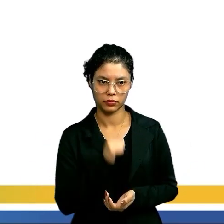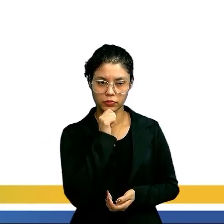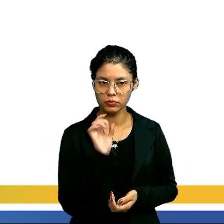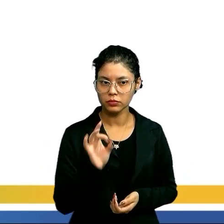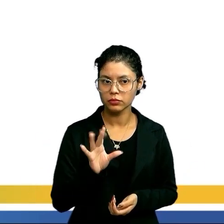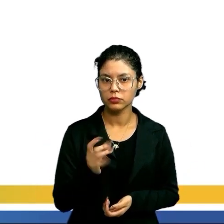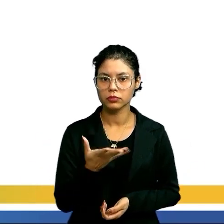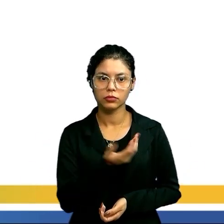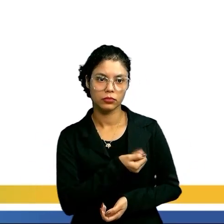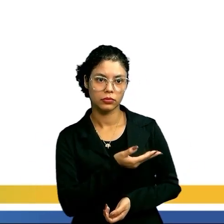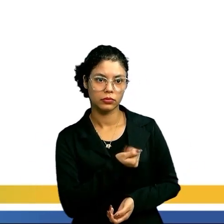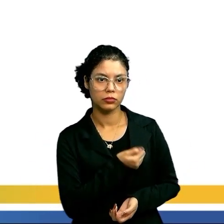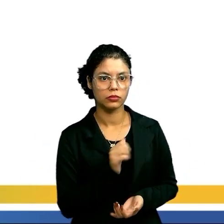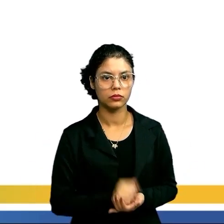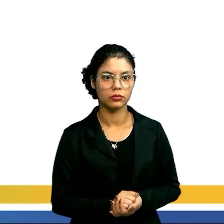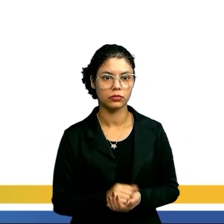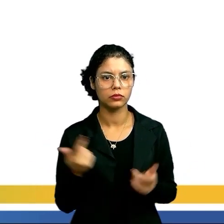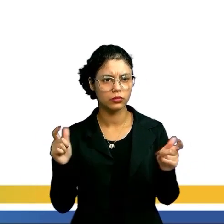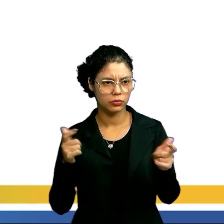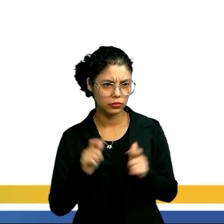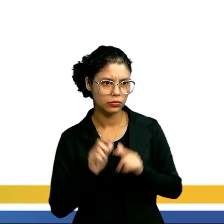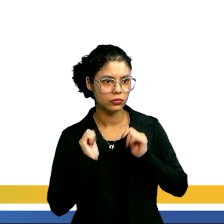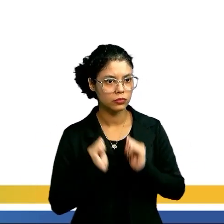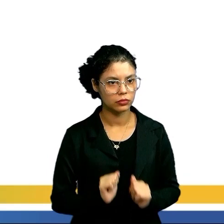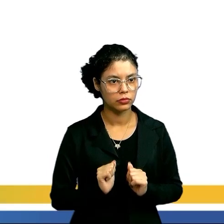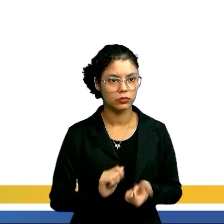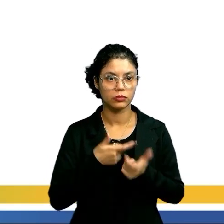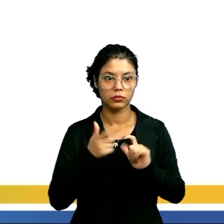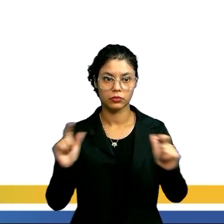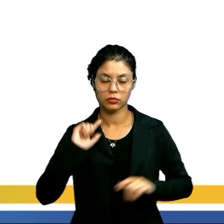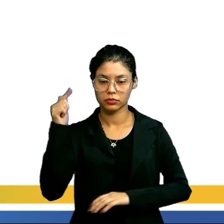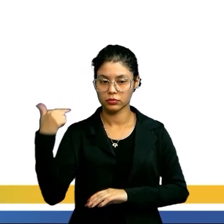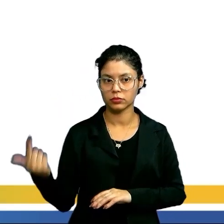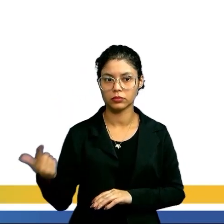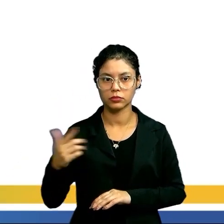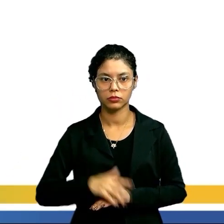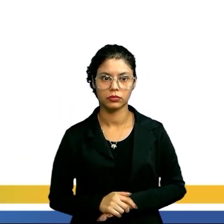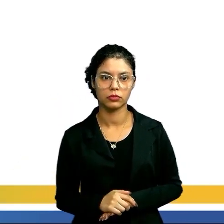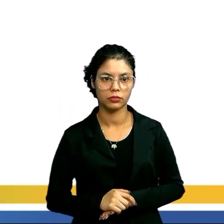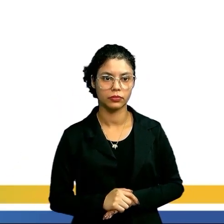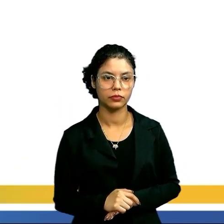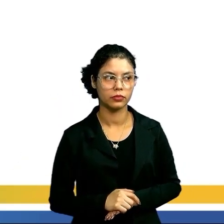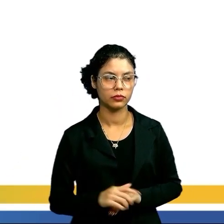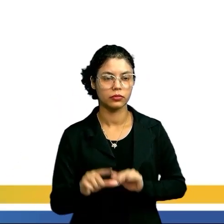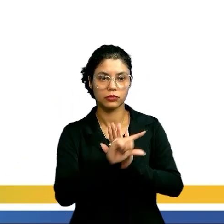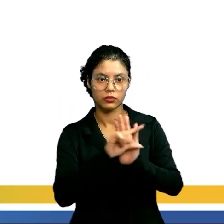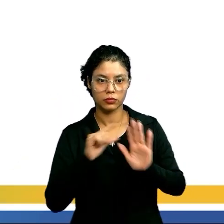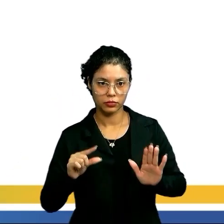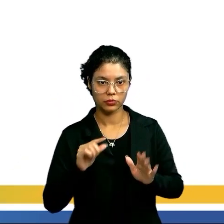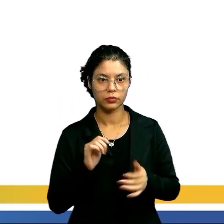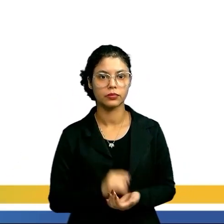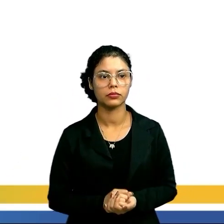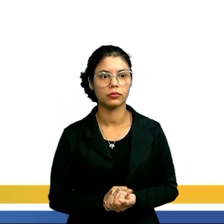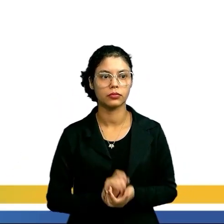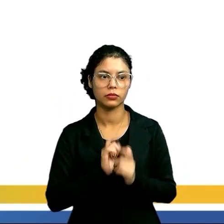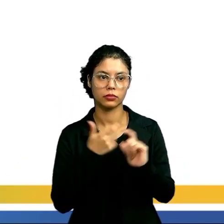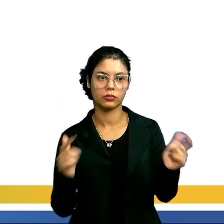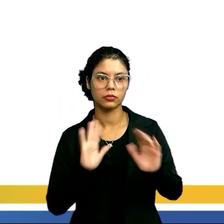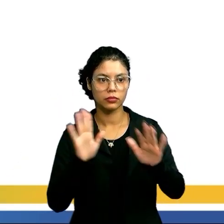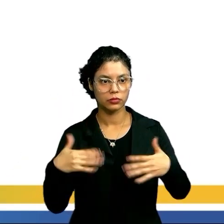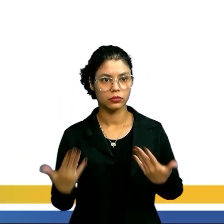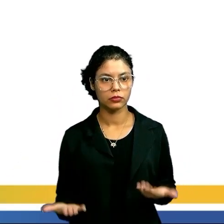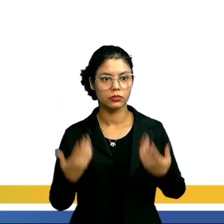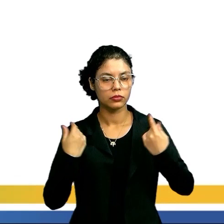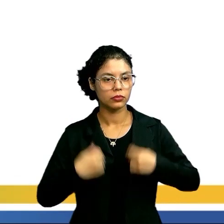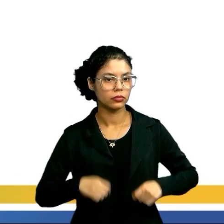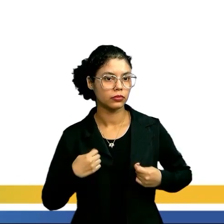se distinguem pelo número. Uma minoria pode ser mais numerosa que uma maioria. O que define a maioria